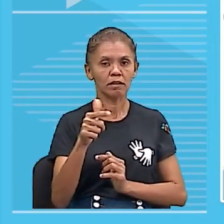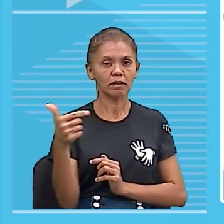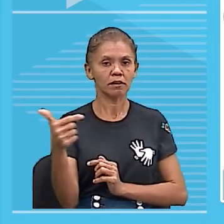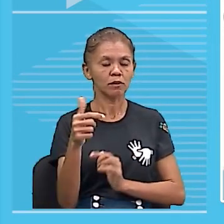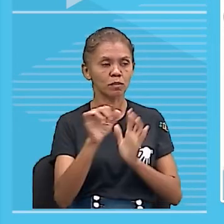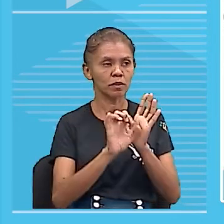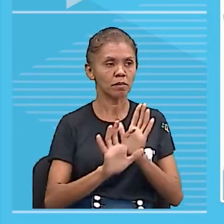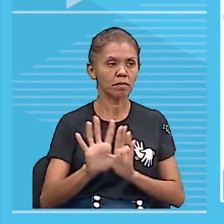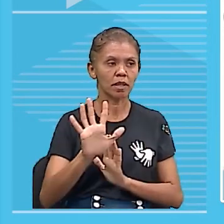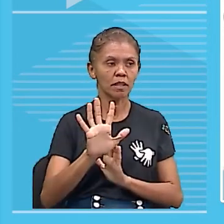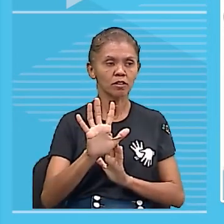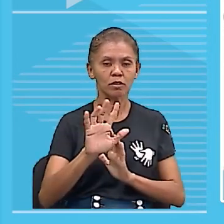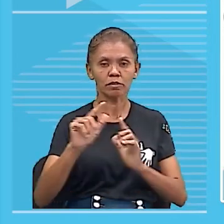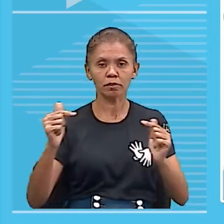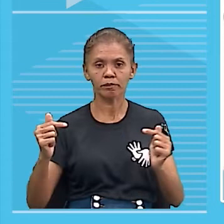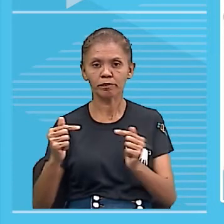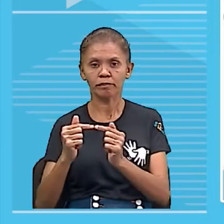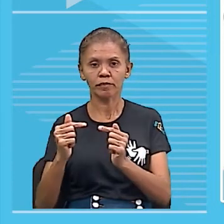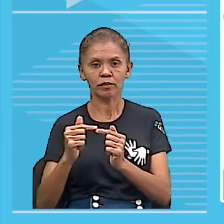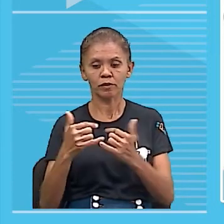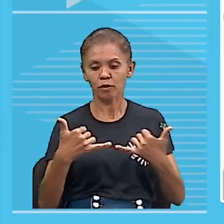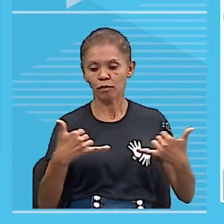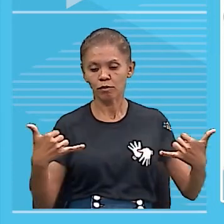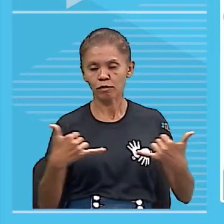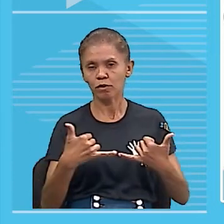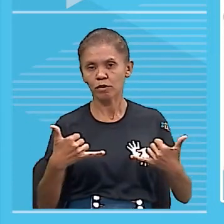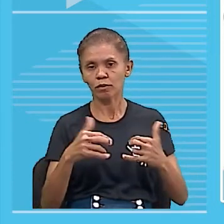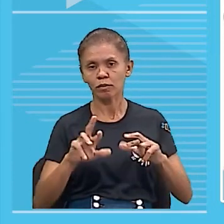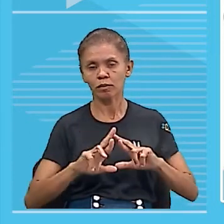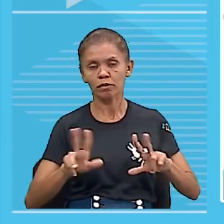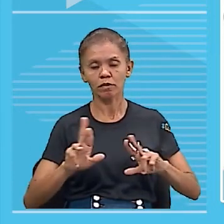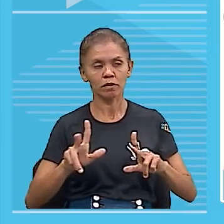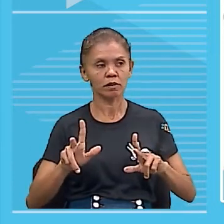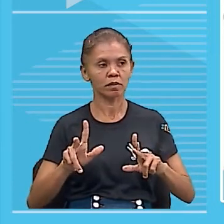conectados em fios diferentes